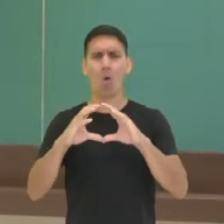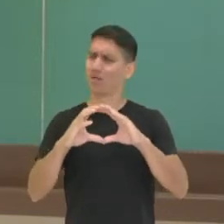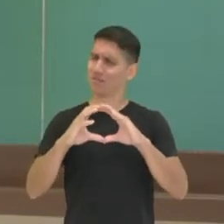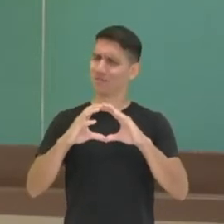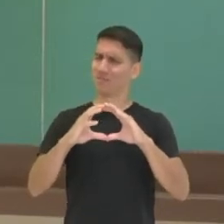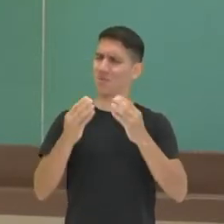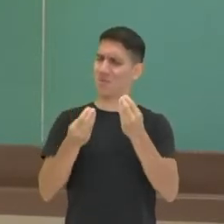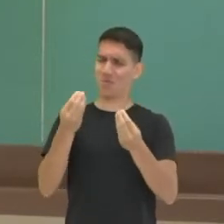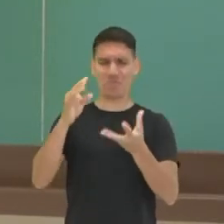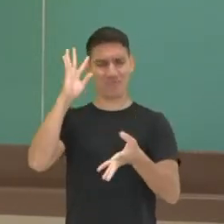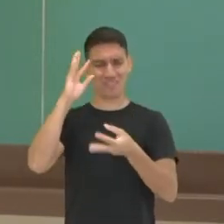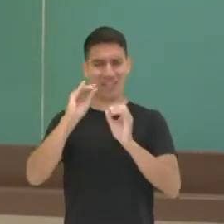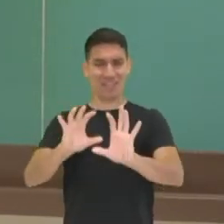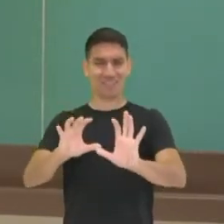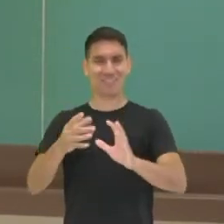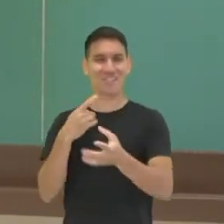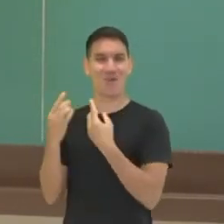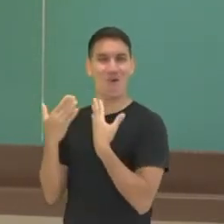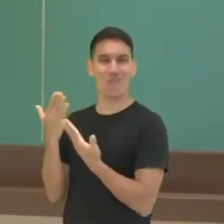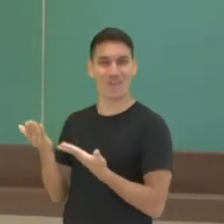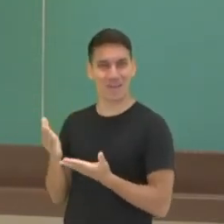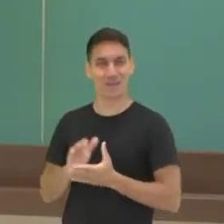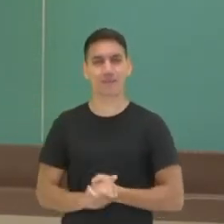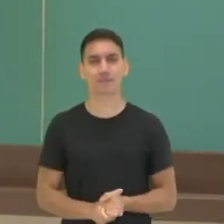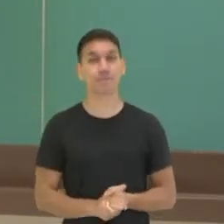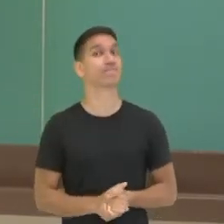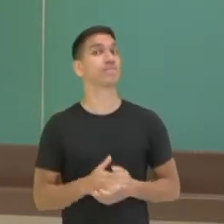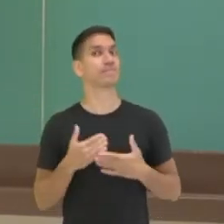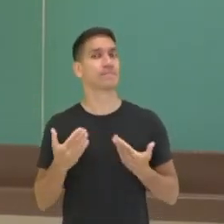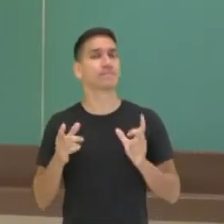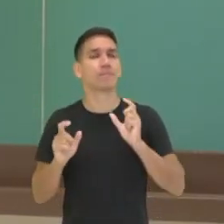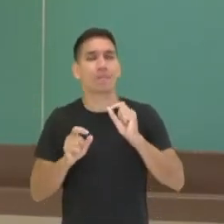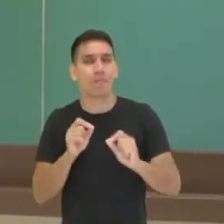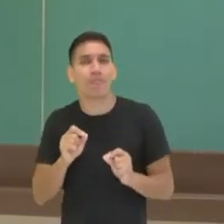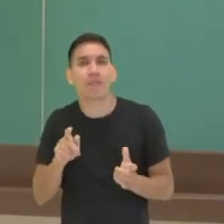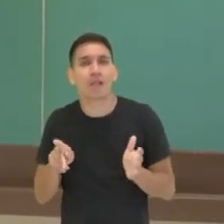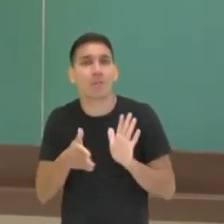acontecendo no diálogo. E aí a gente tem